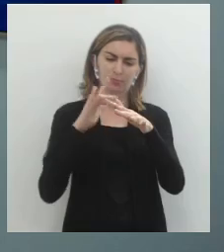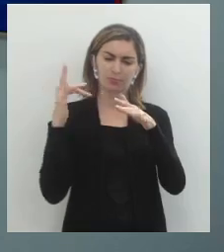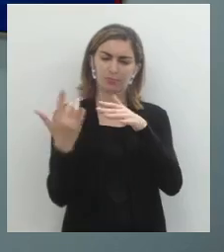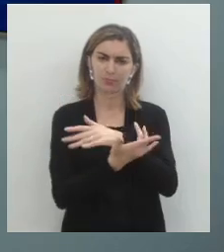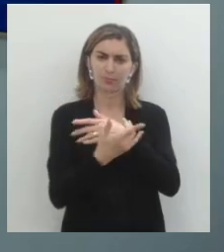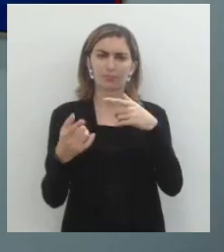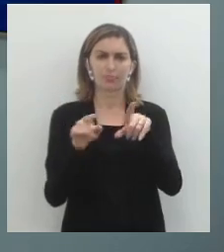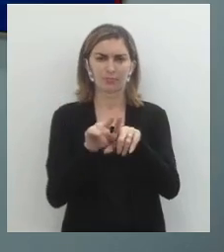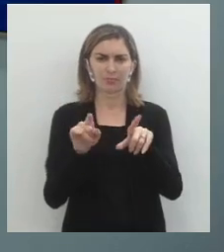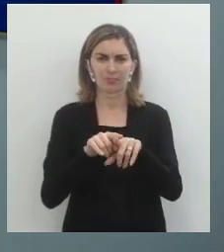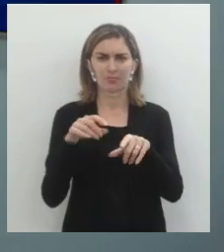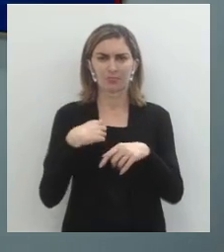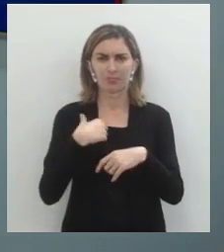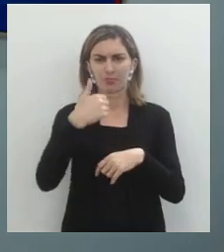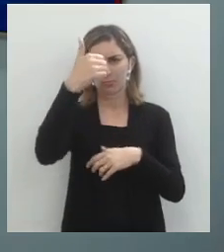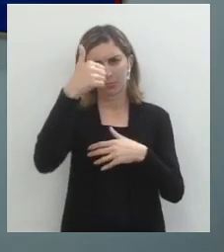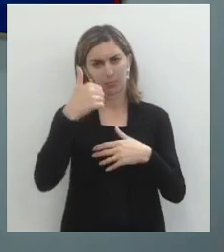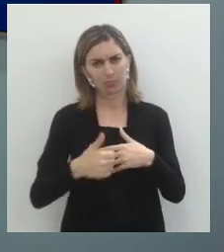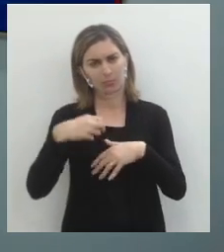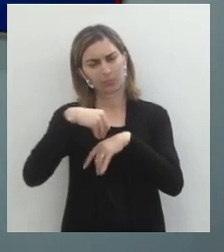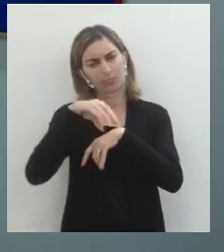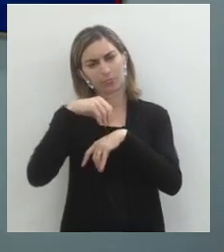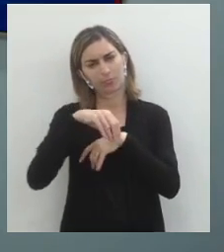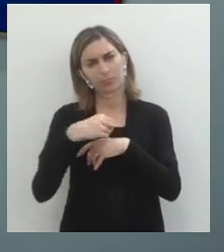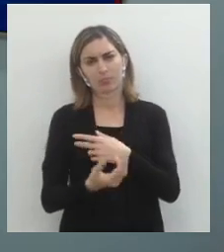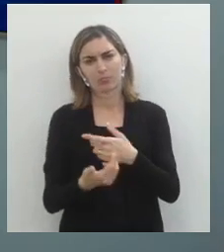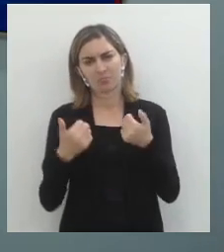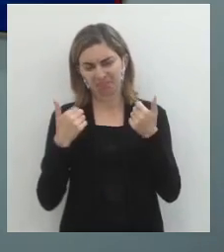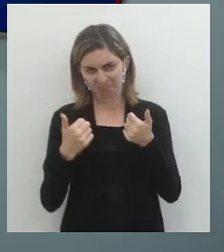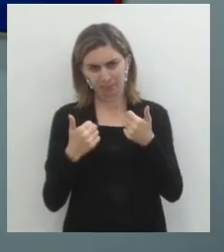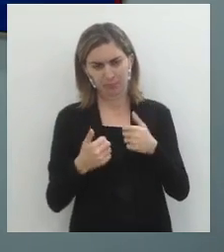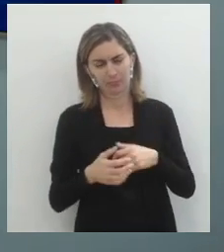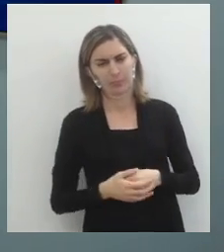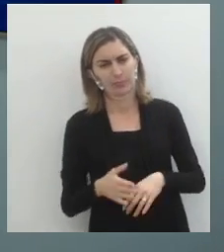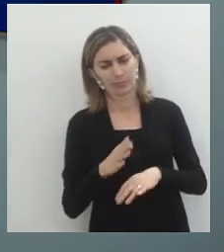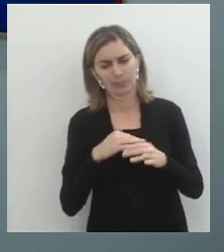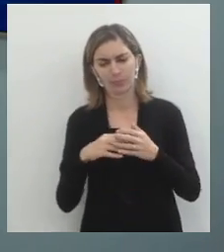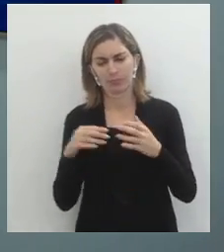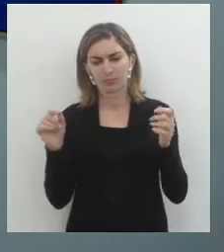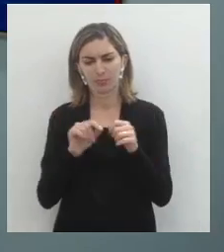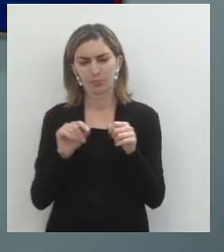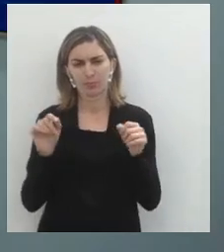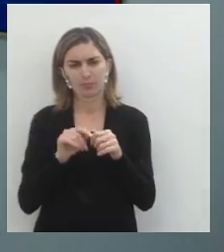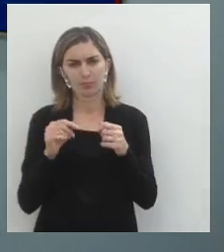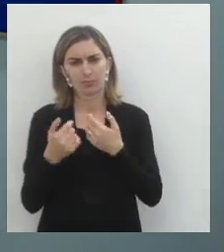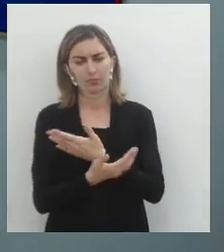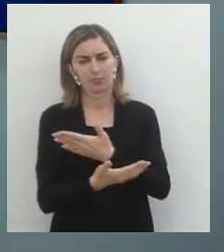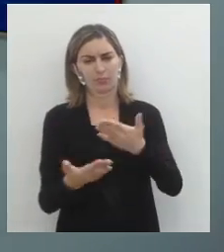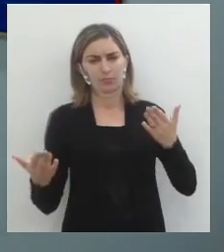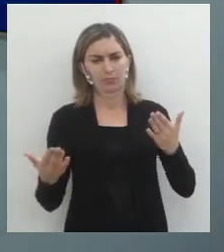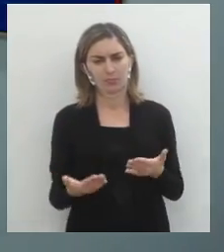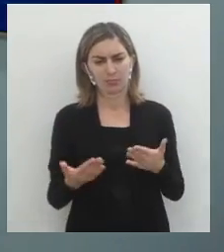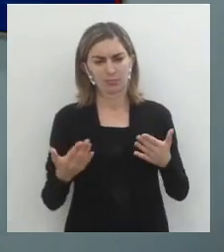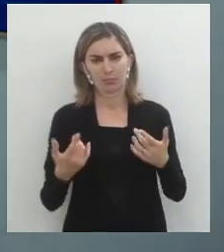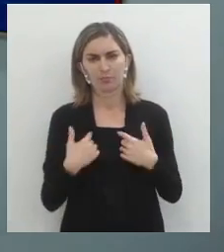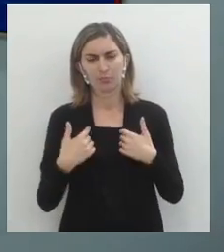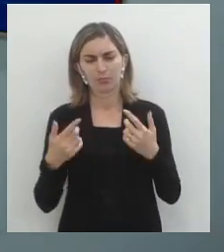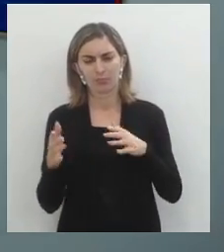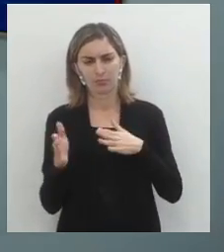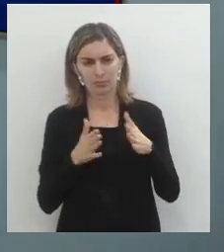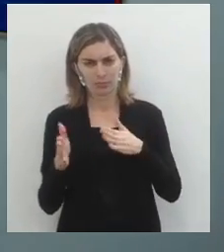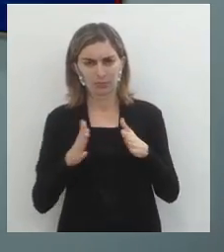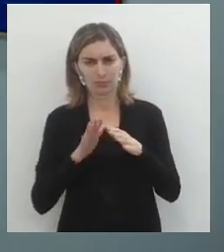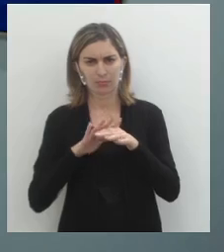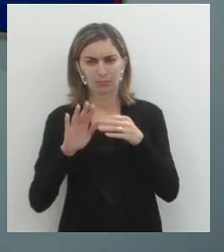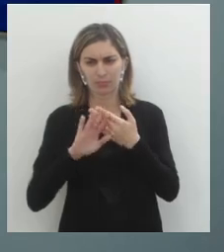sociais, deixa teu curtir, compartilha para dar essa moralzinha pra gente, que tudo que a gente faz é para você, beleza? Em tempos de